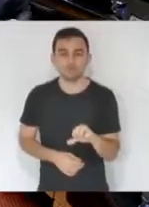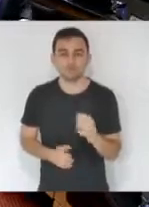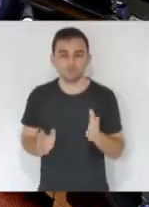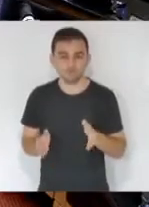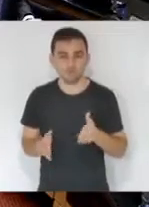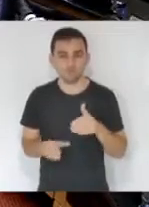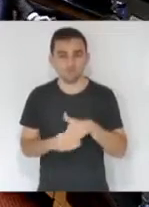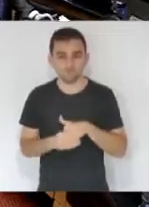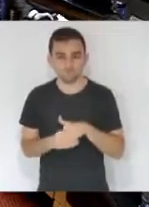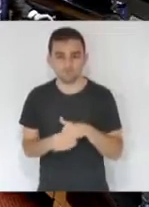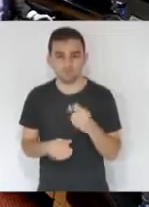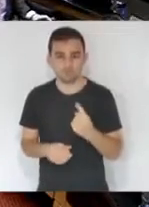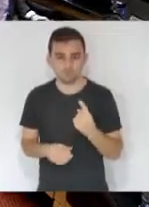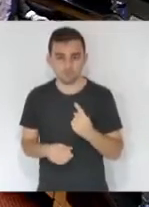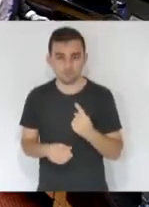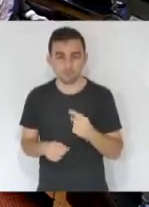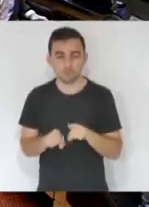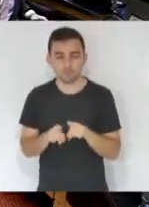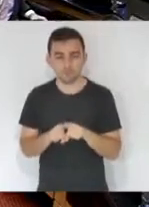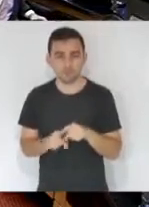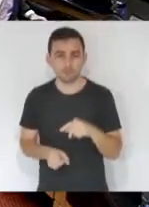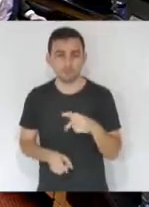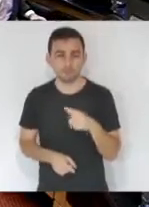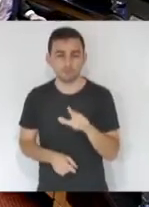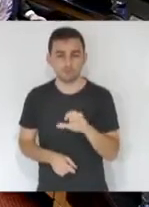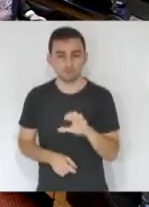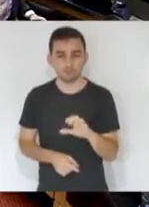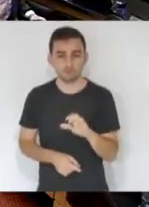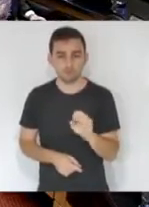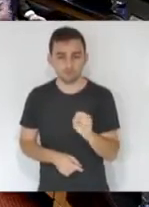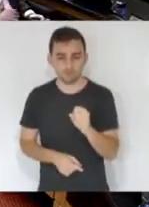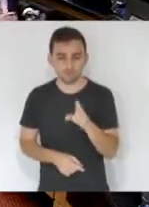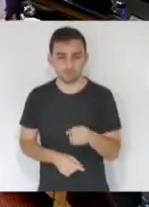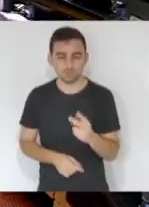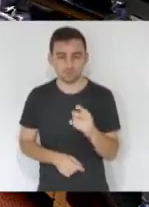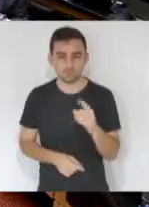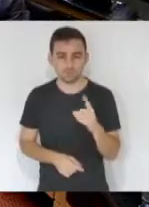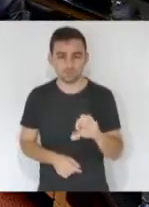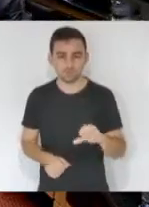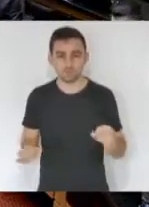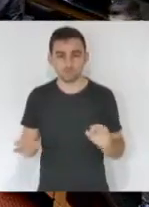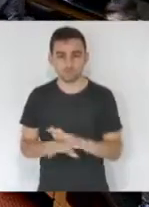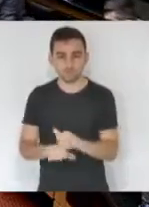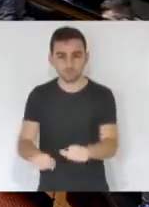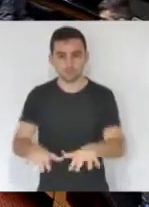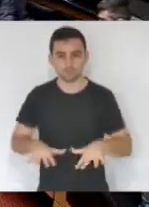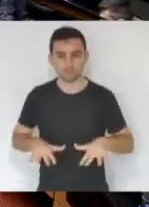de plc 8 2019 está encerrada a sessão